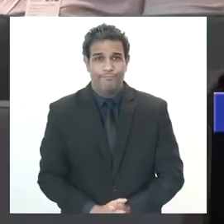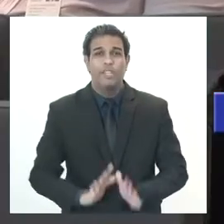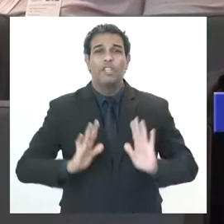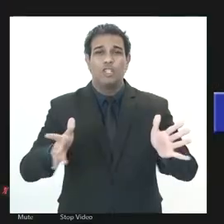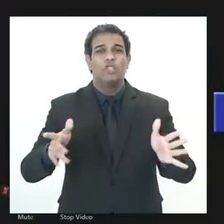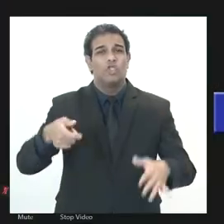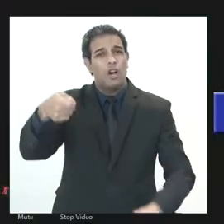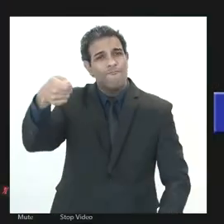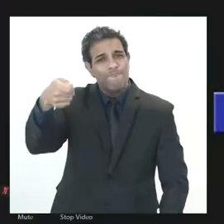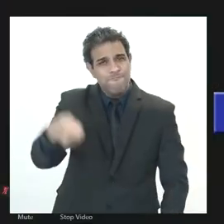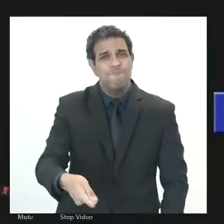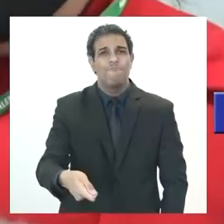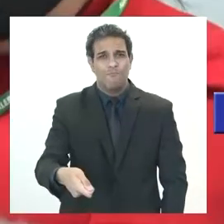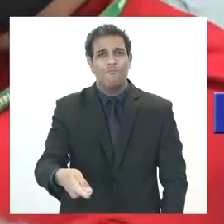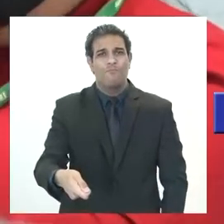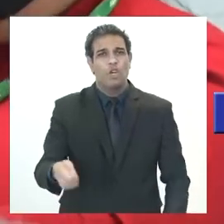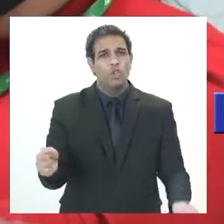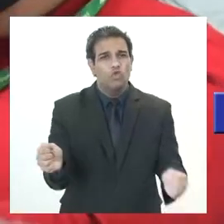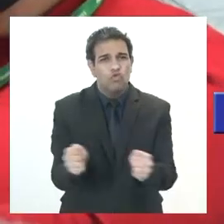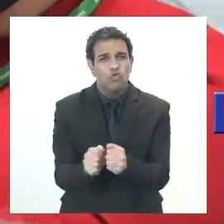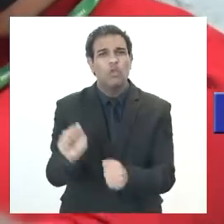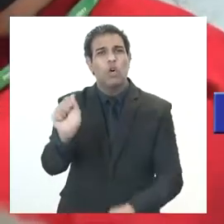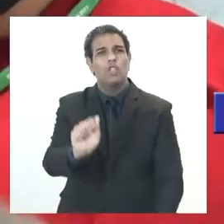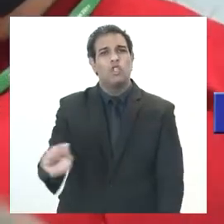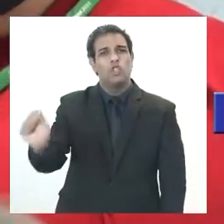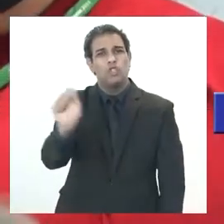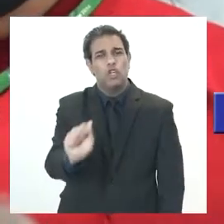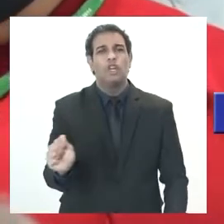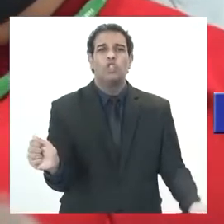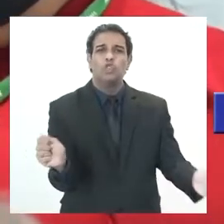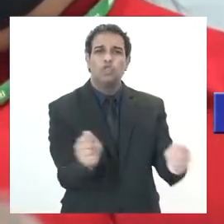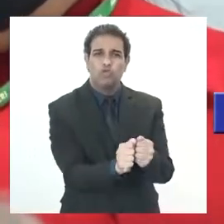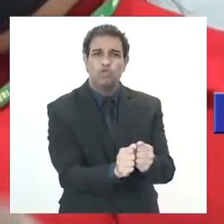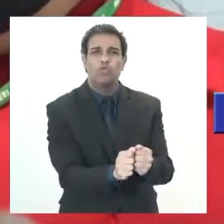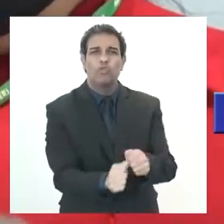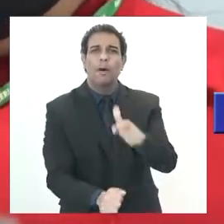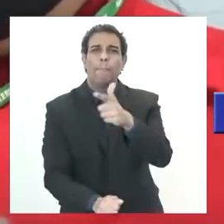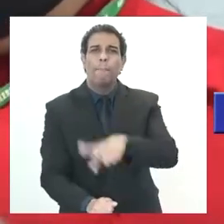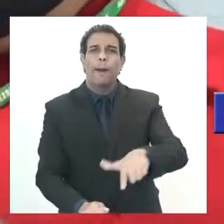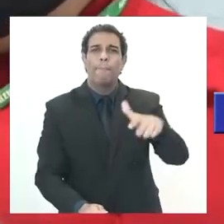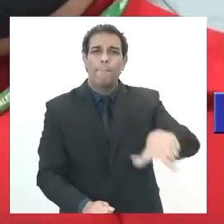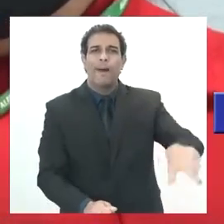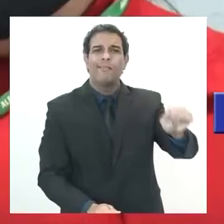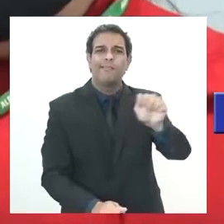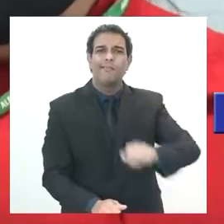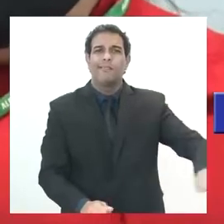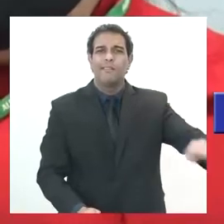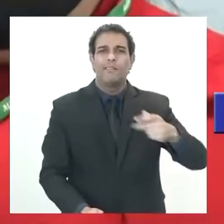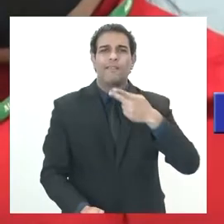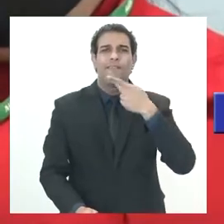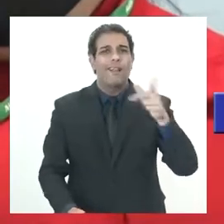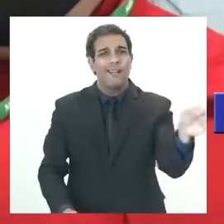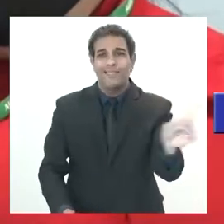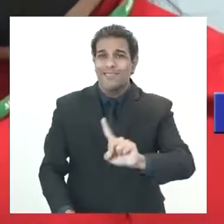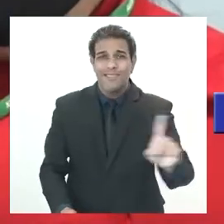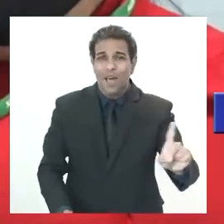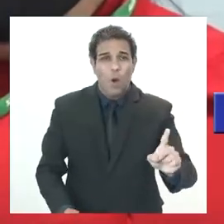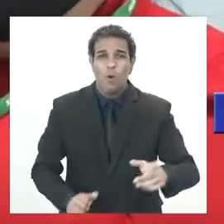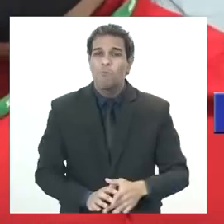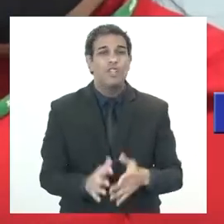contundente junto com foi esperto junto com todas as outras entidades para dizer não